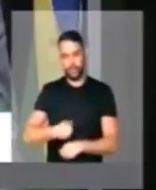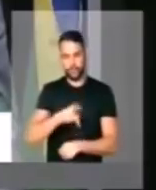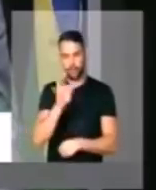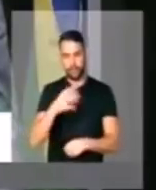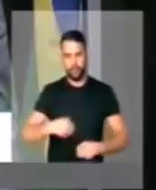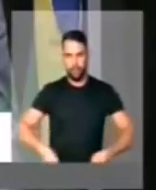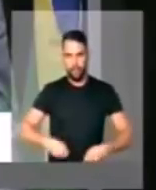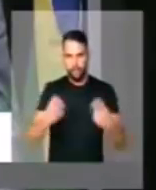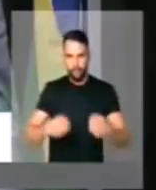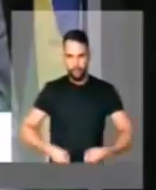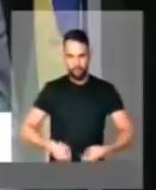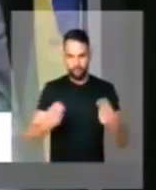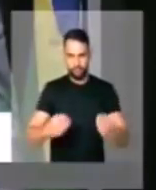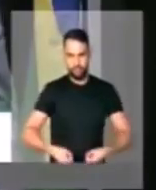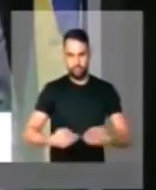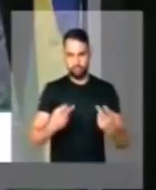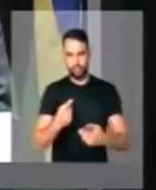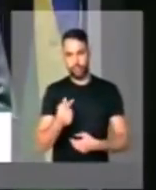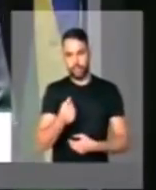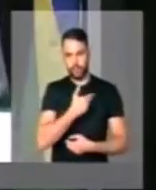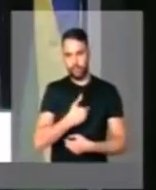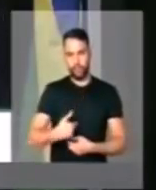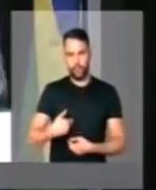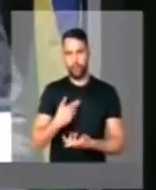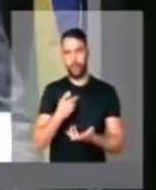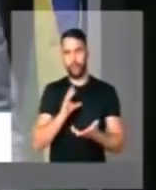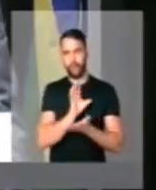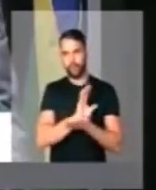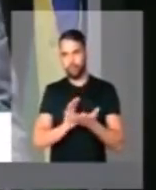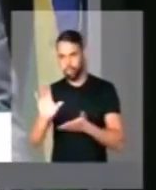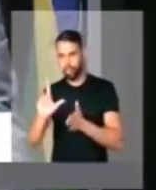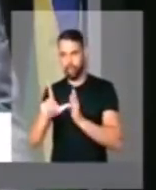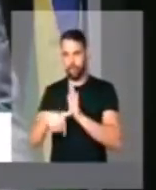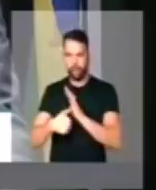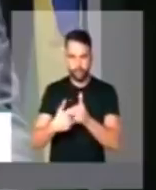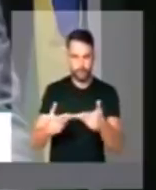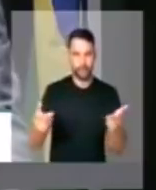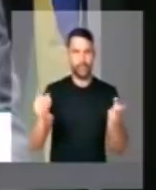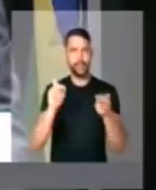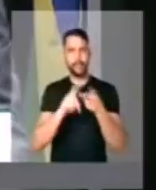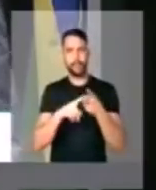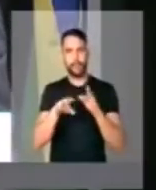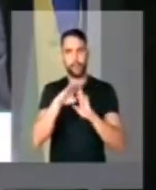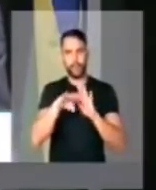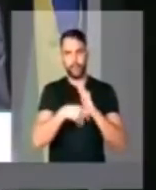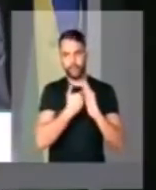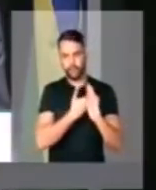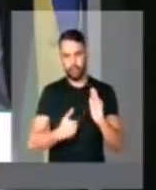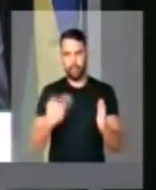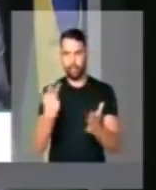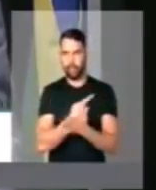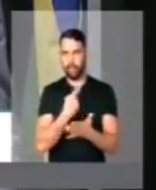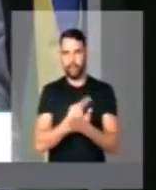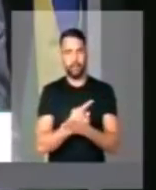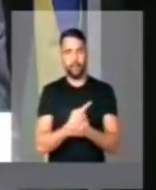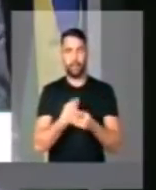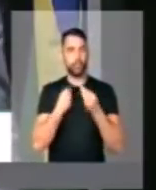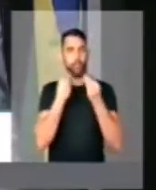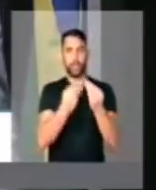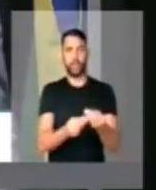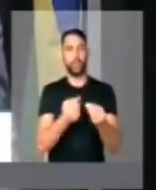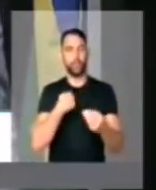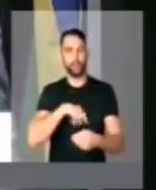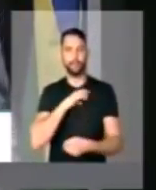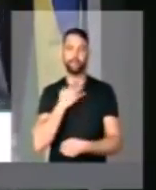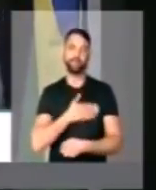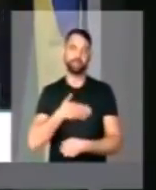dinheiro do povo de forma equivocada, com corrupção, com desvio, com políticas públicas que não trouxeram o